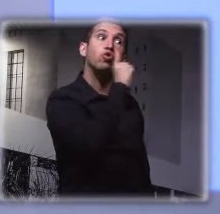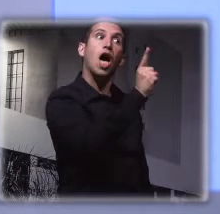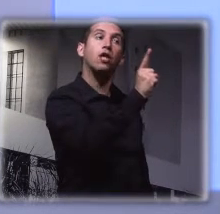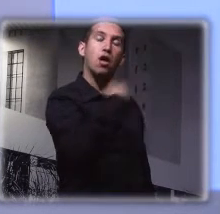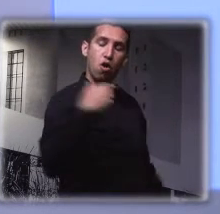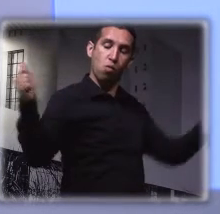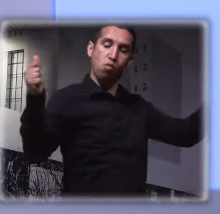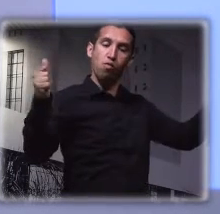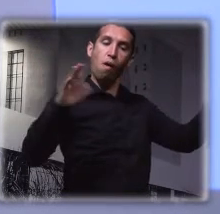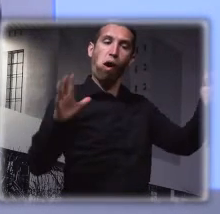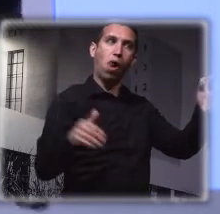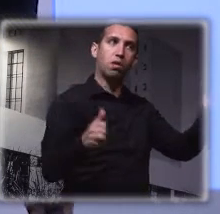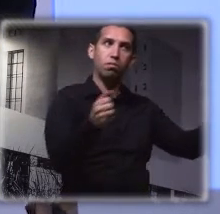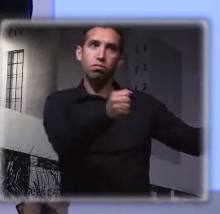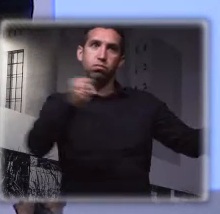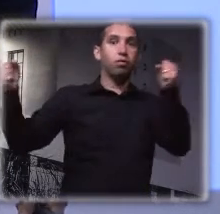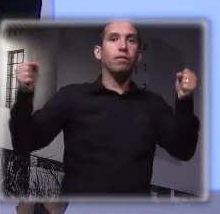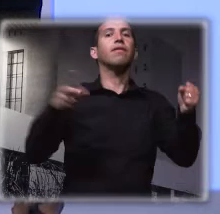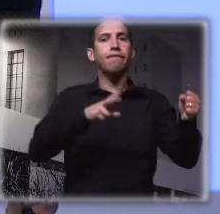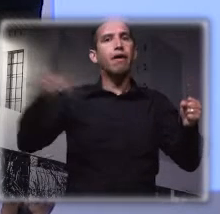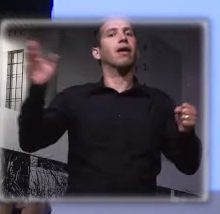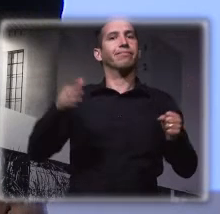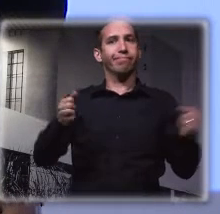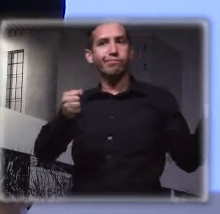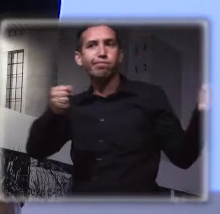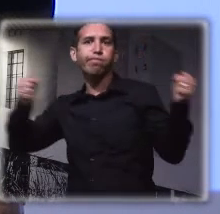levar a TV." E sai com a TV.